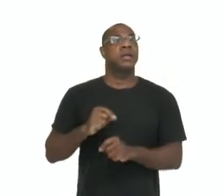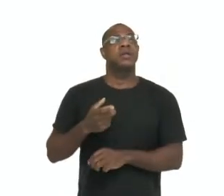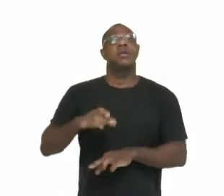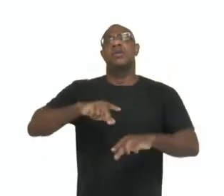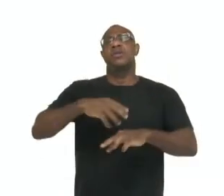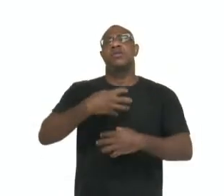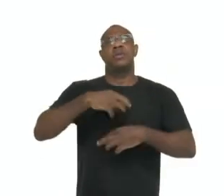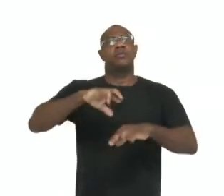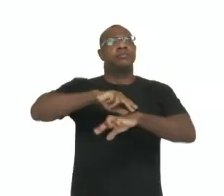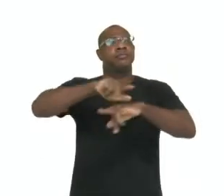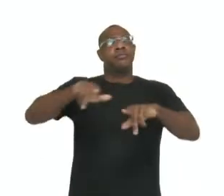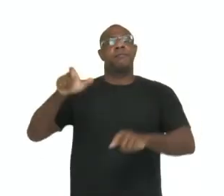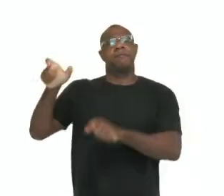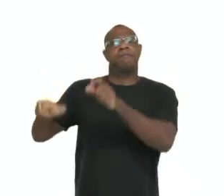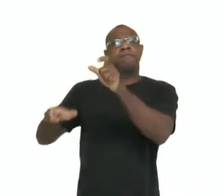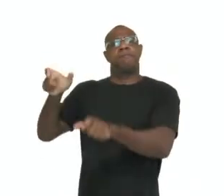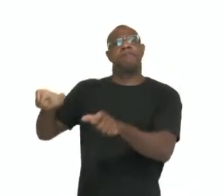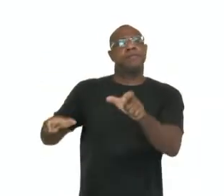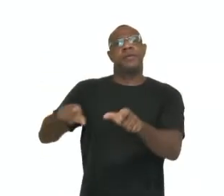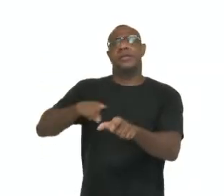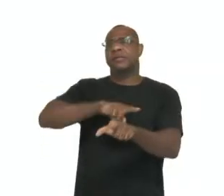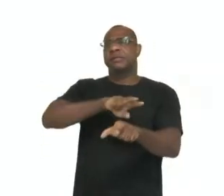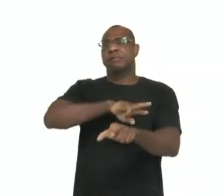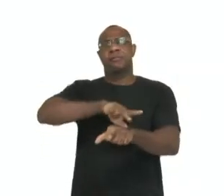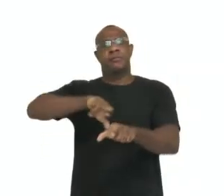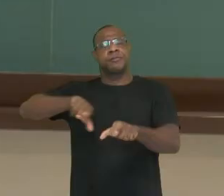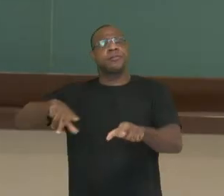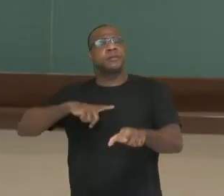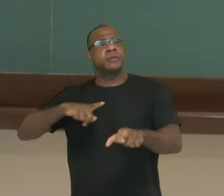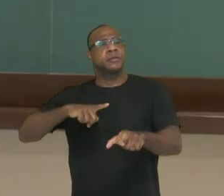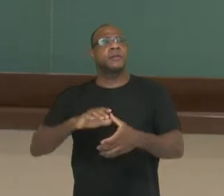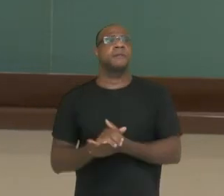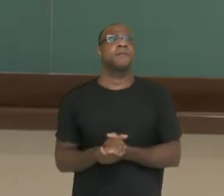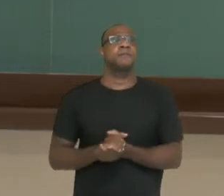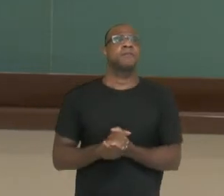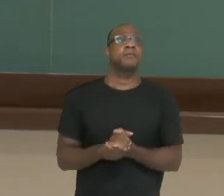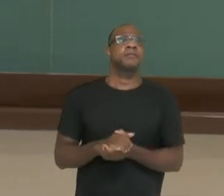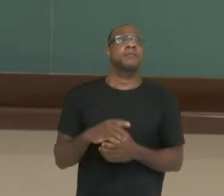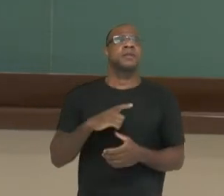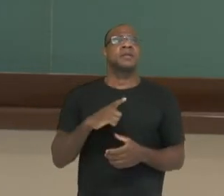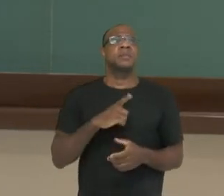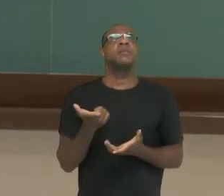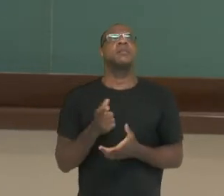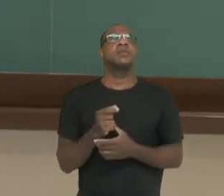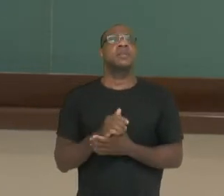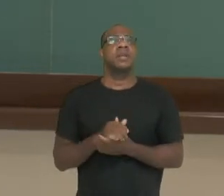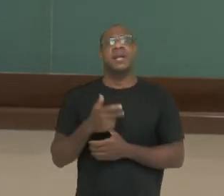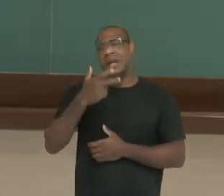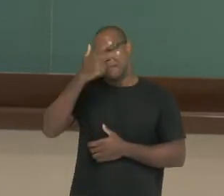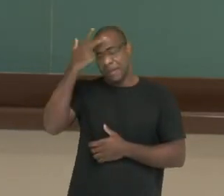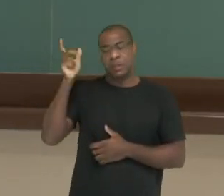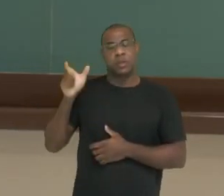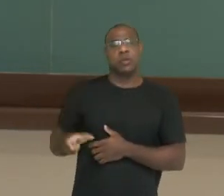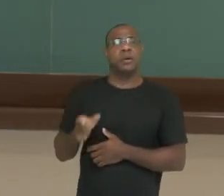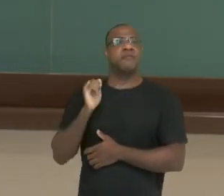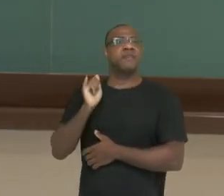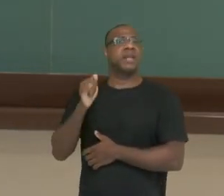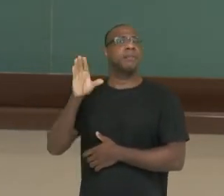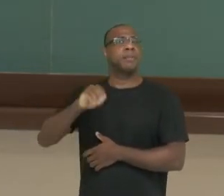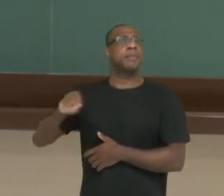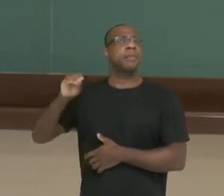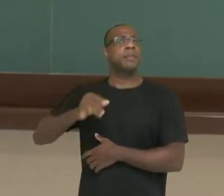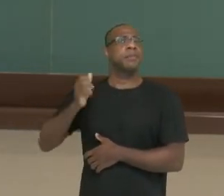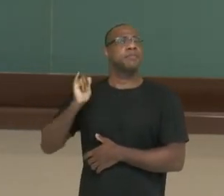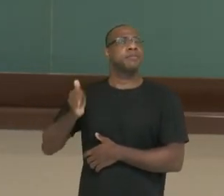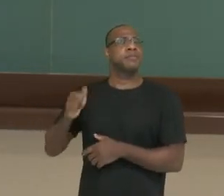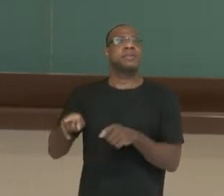de personagens, de narrativa. Teremos ali, como nós vimos, o discurso da personagem, né? Mesmo sendo